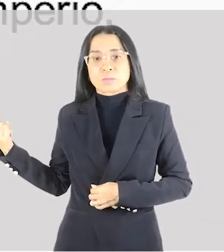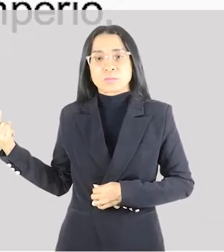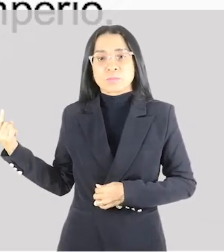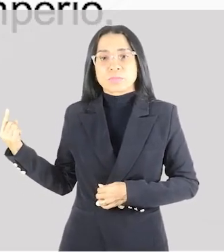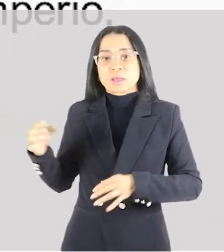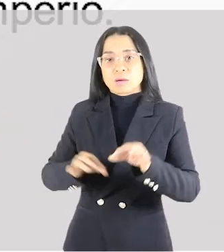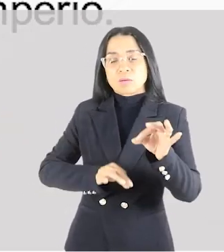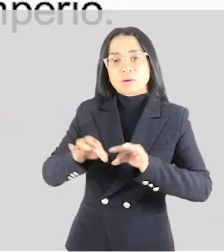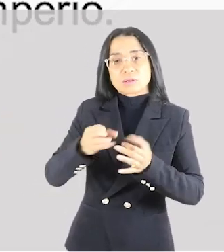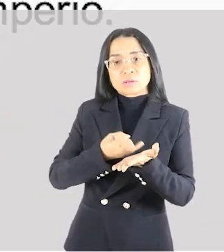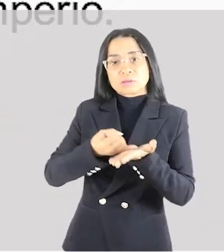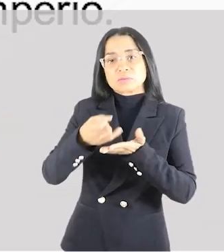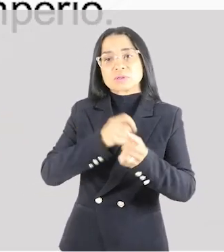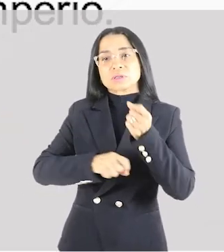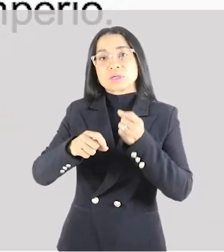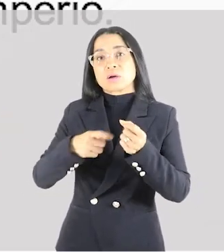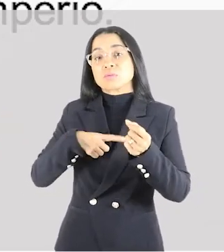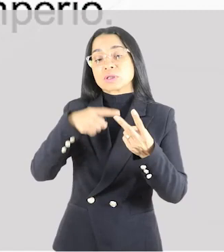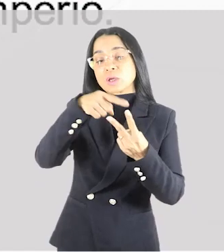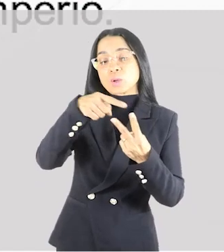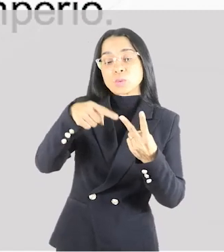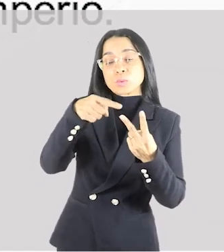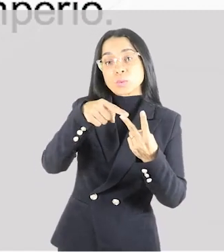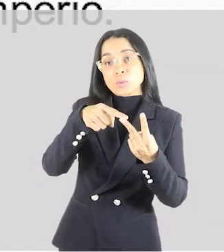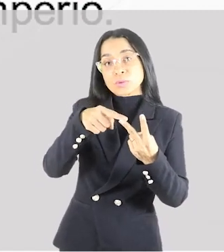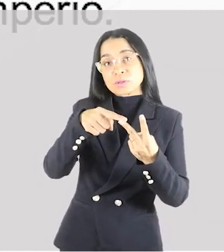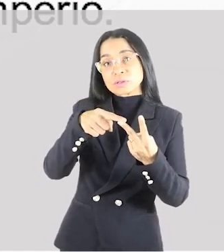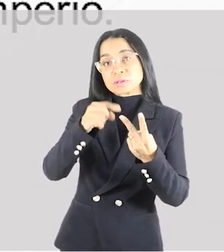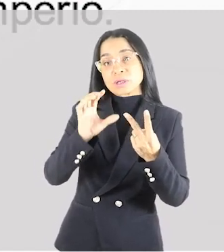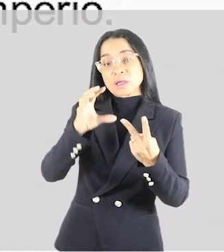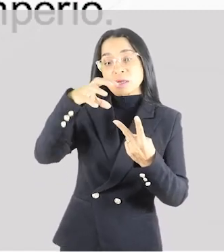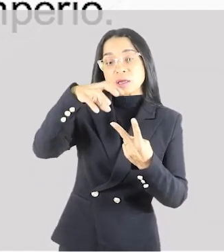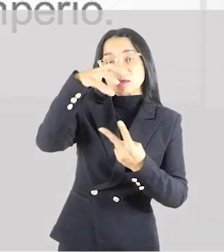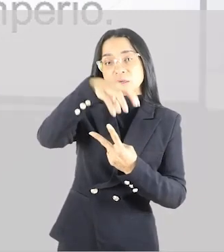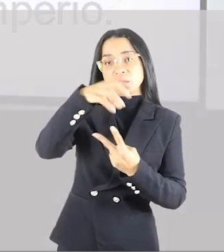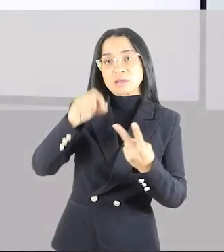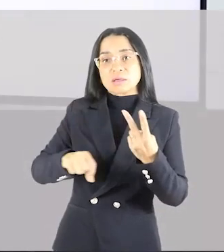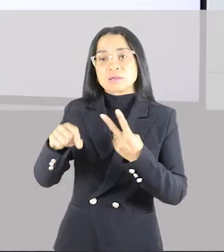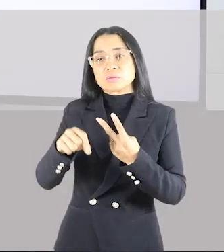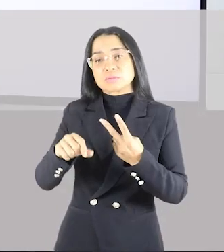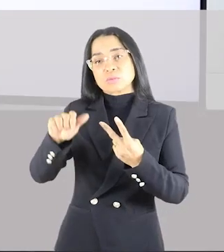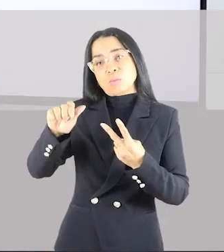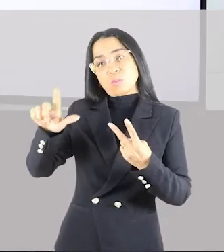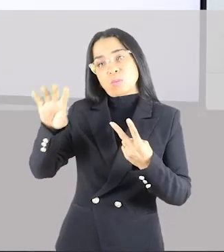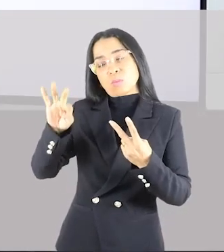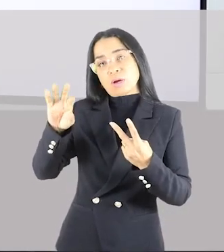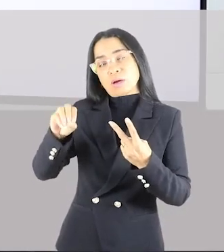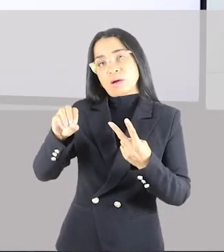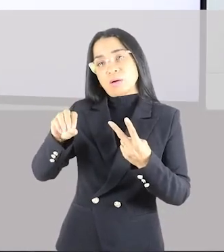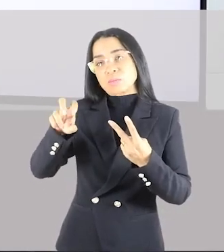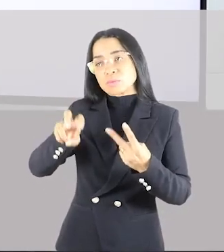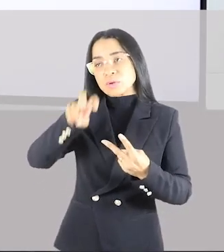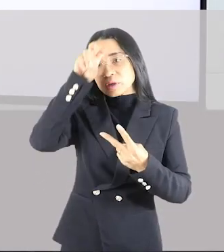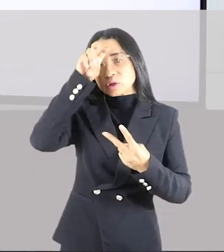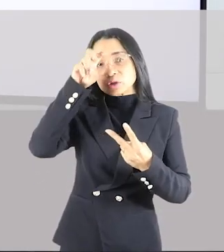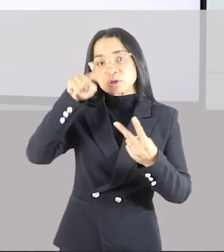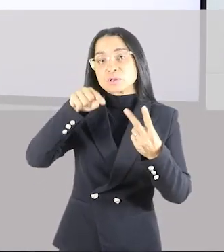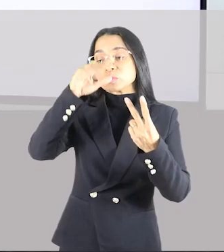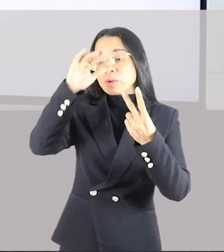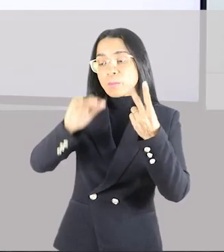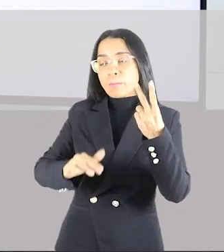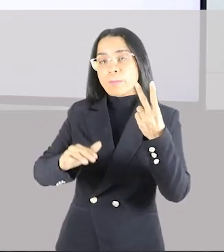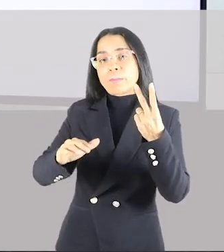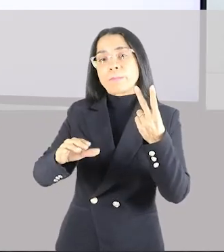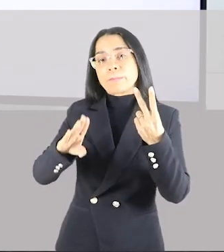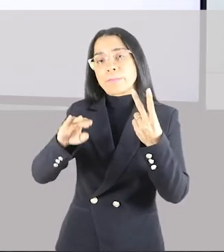dois reinos distintos. O Alto Egito, que ficava ao sul, como nós vimos no mapa, e o Baixo Egito, ao norte.